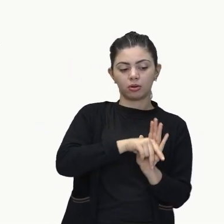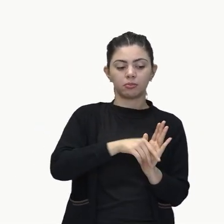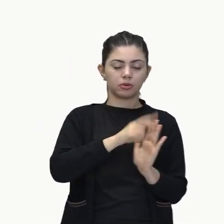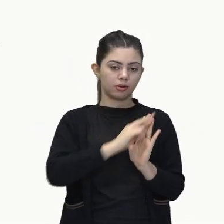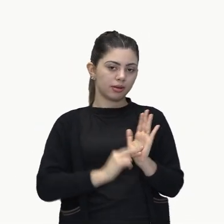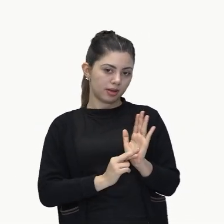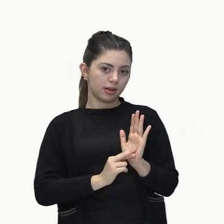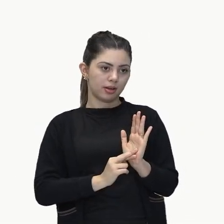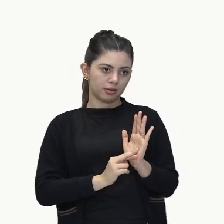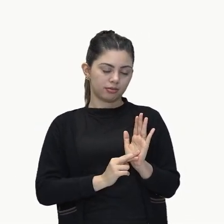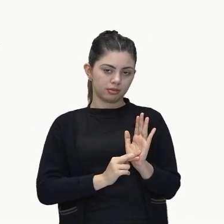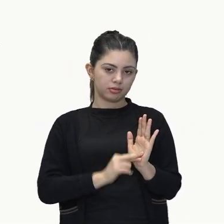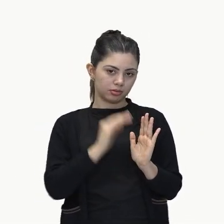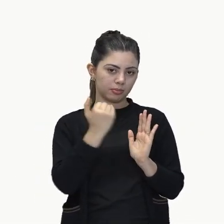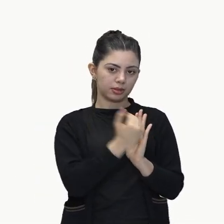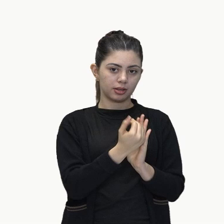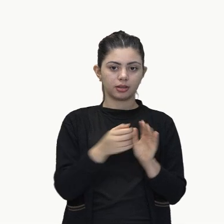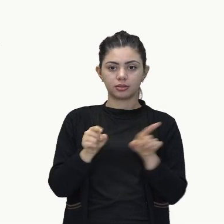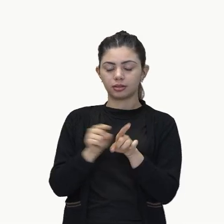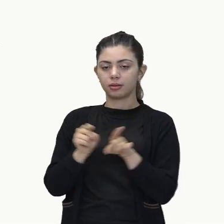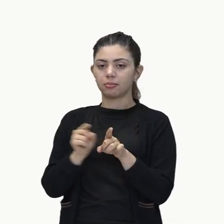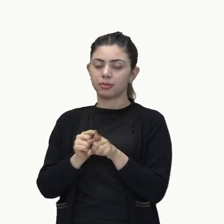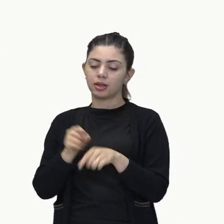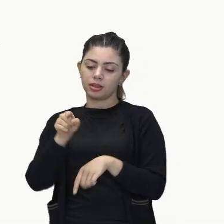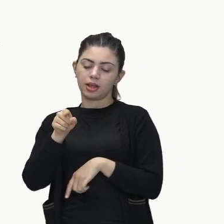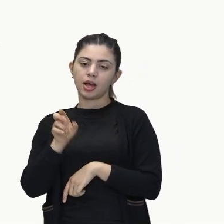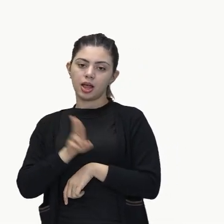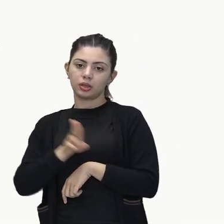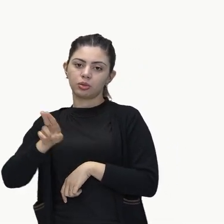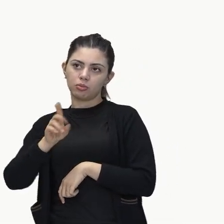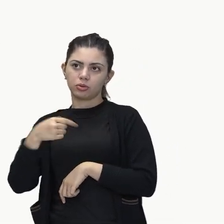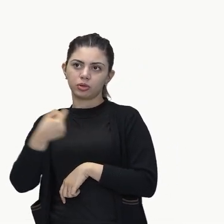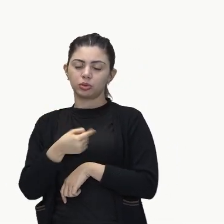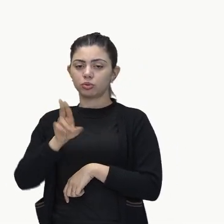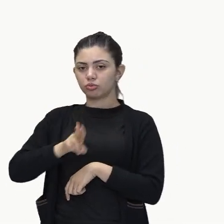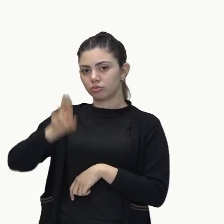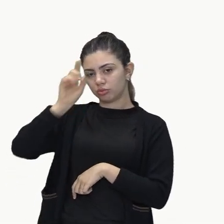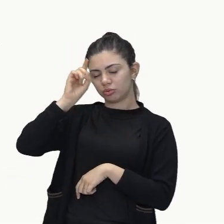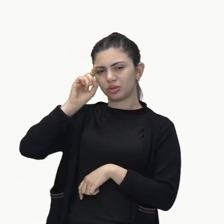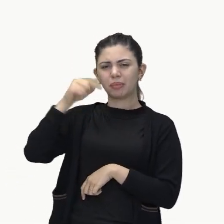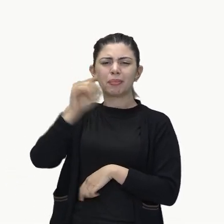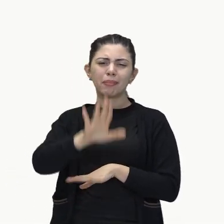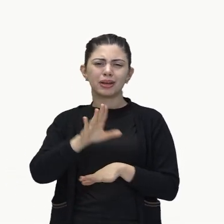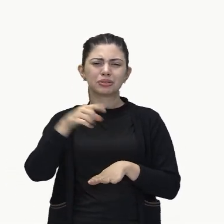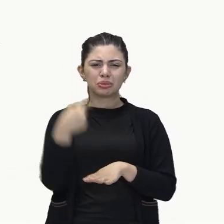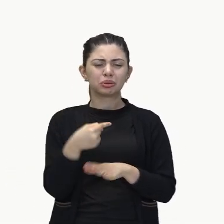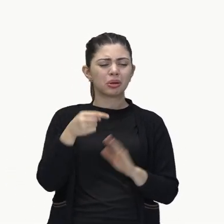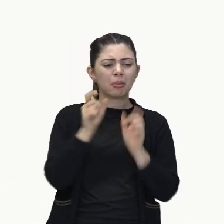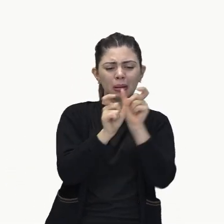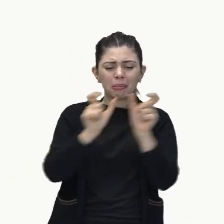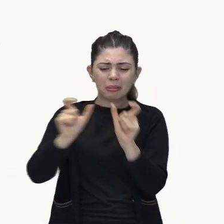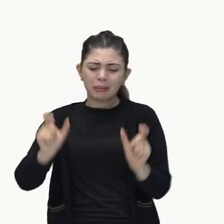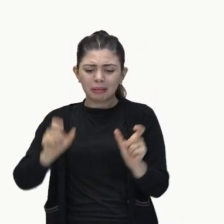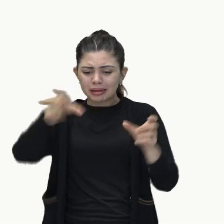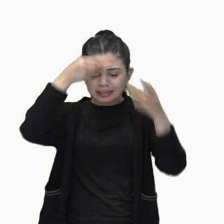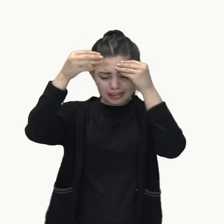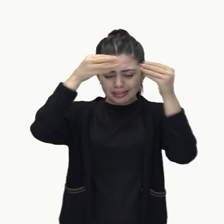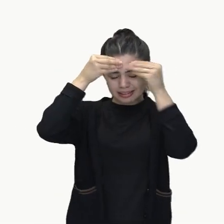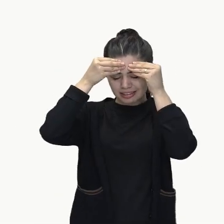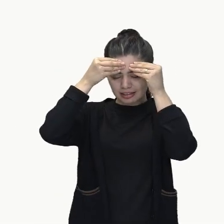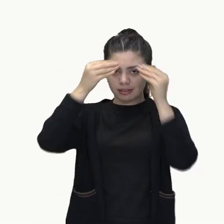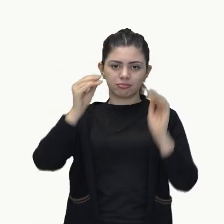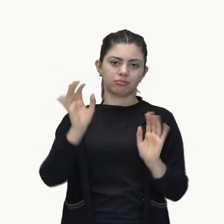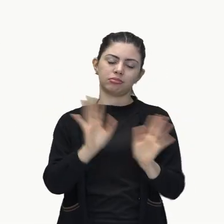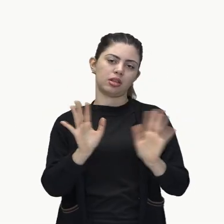oficial, ok? A gente não precisa ficar aqui decorando as nomenclaturas, é só para